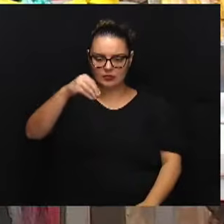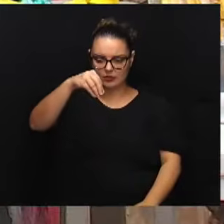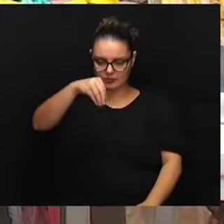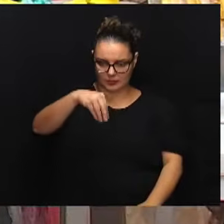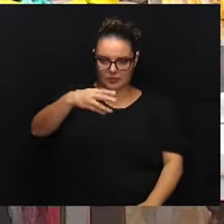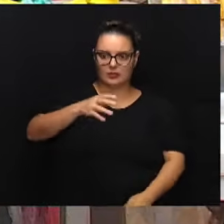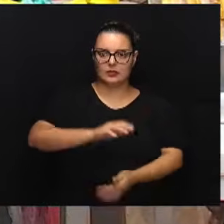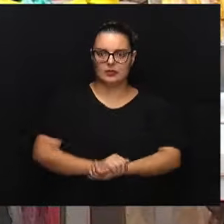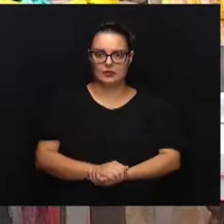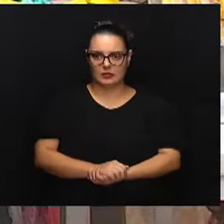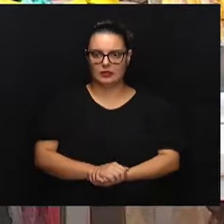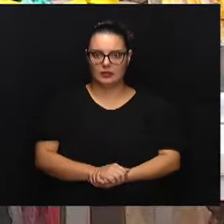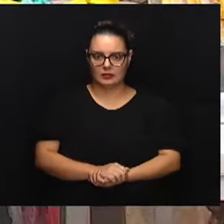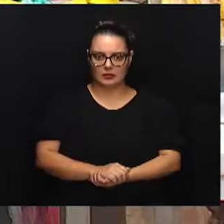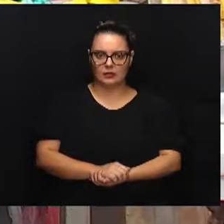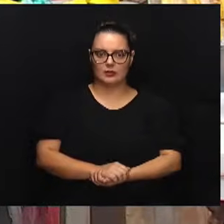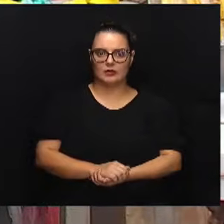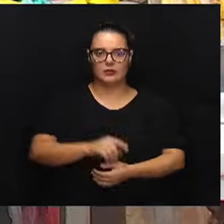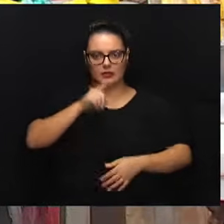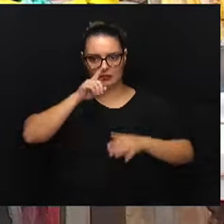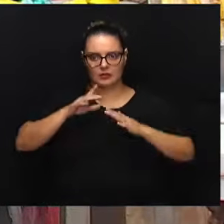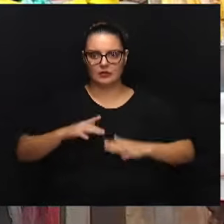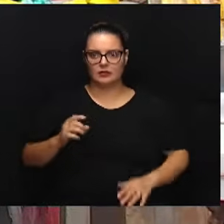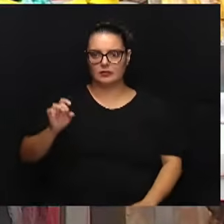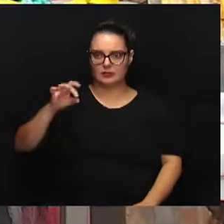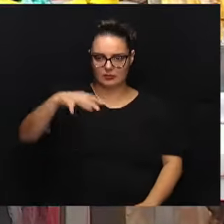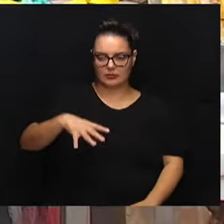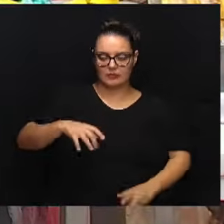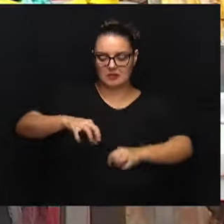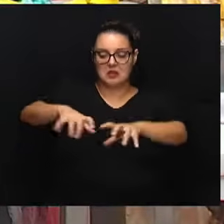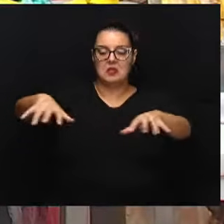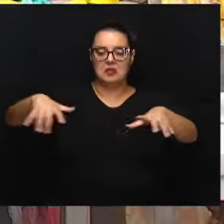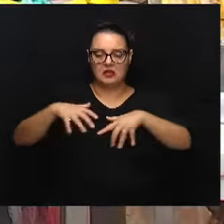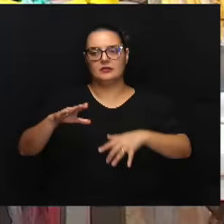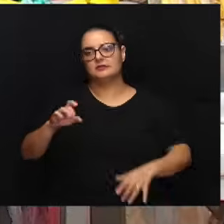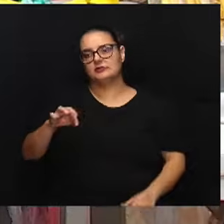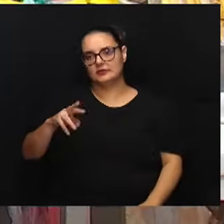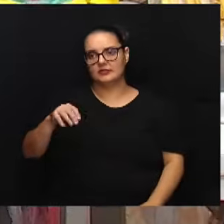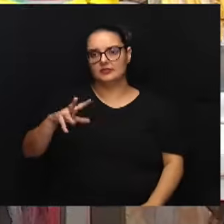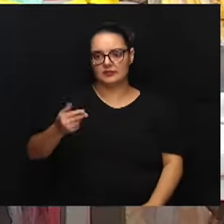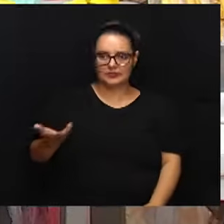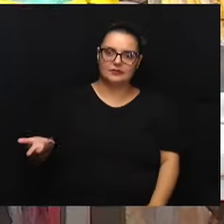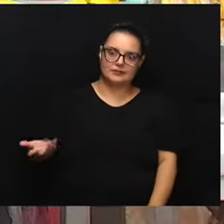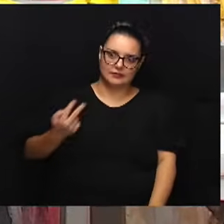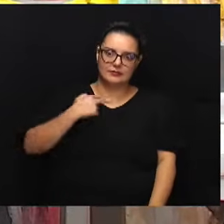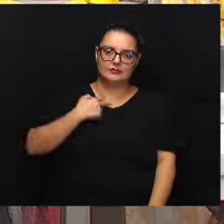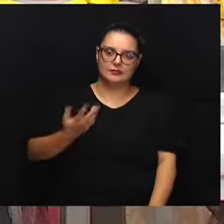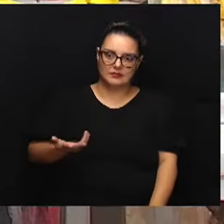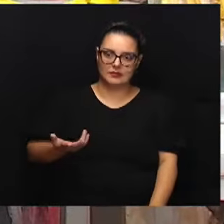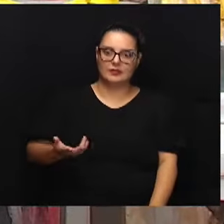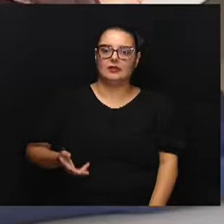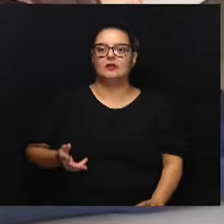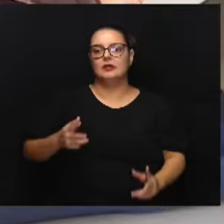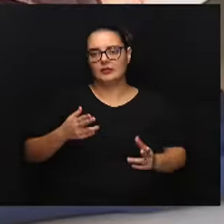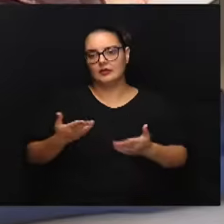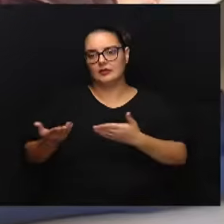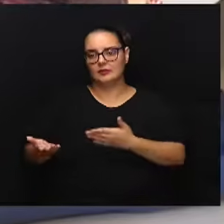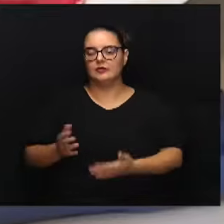Coloca. Tá, não pode Com encher... calma, gente. Não, só uma. Não pode encher o bolo de cereja, né? Na empolgação. Mesma coisa